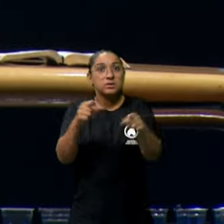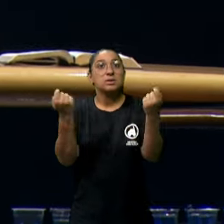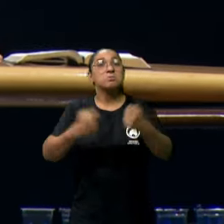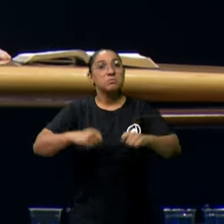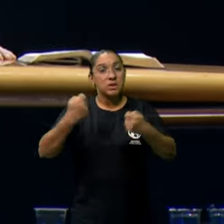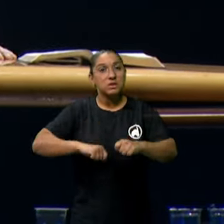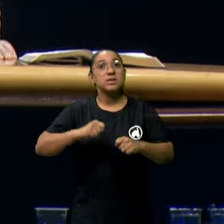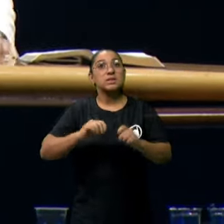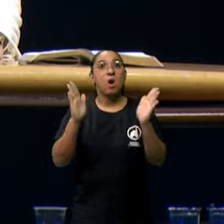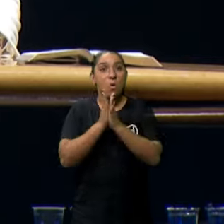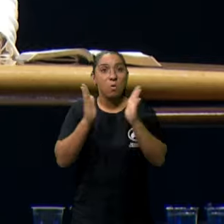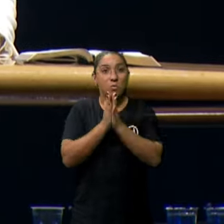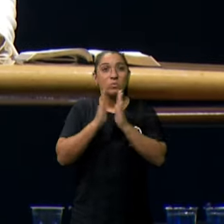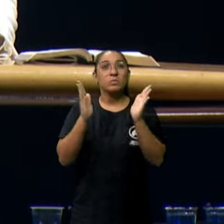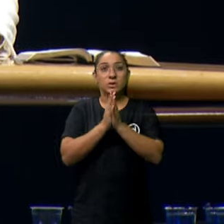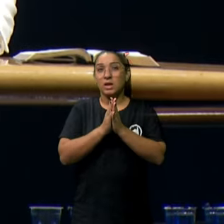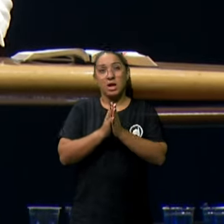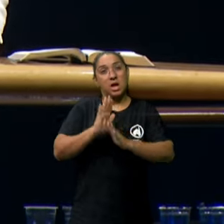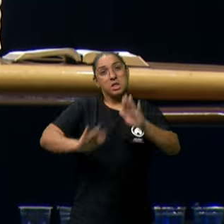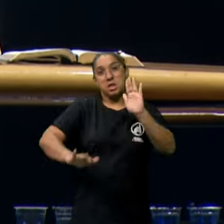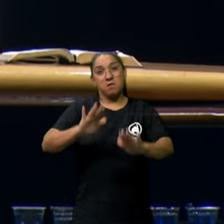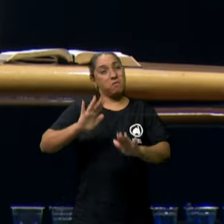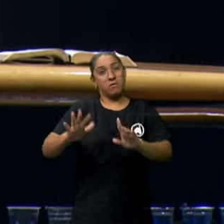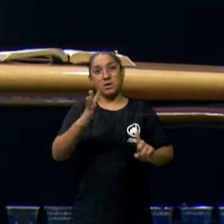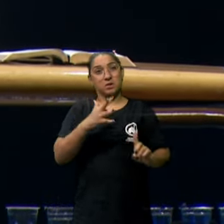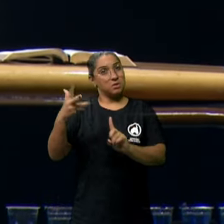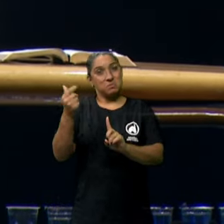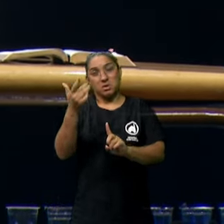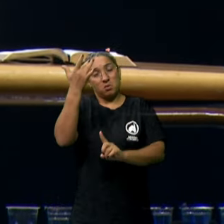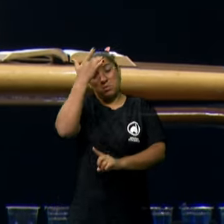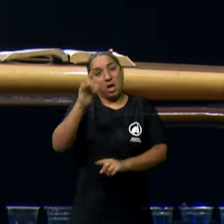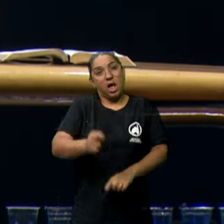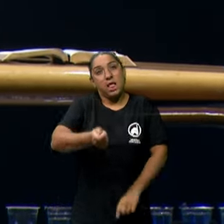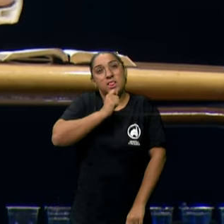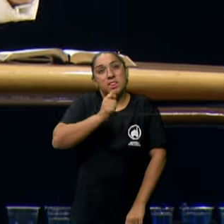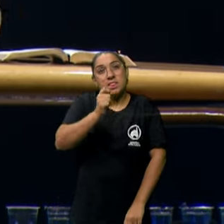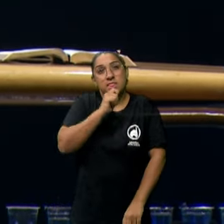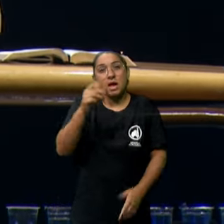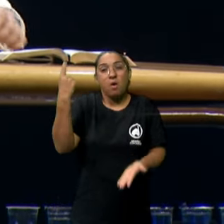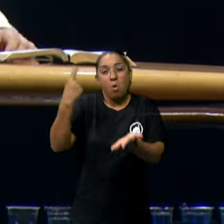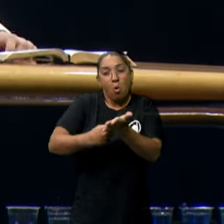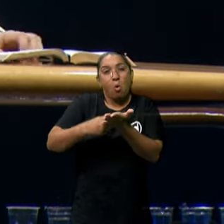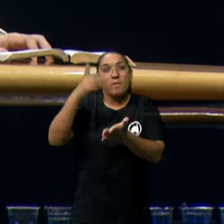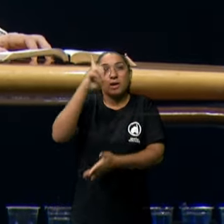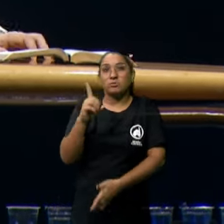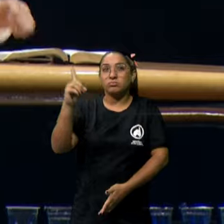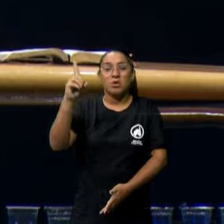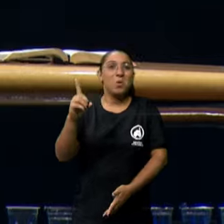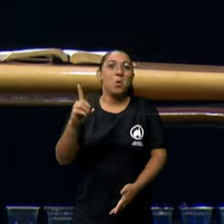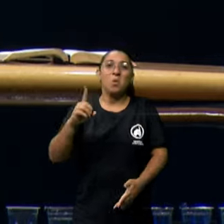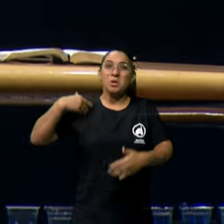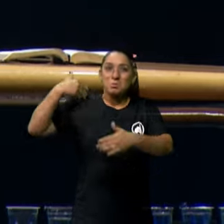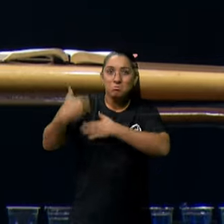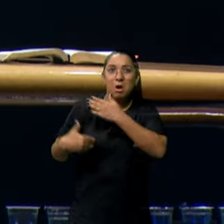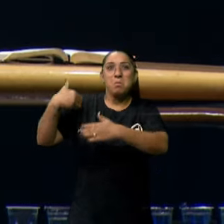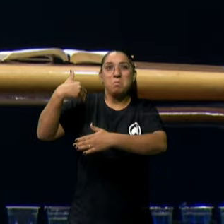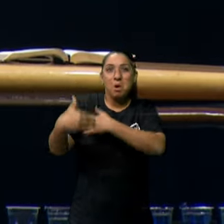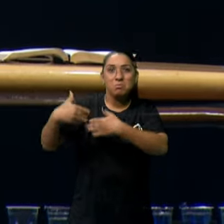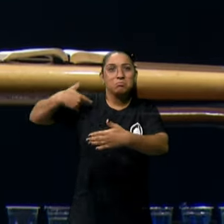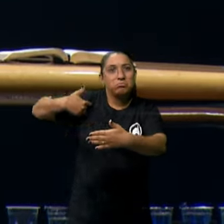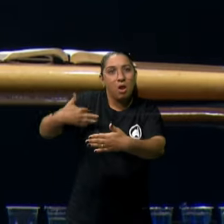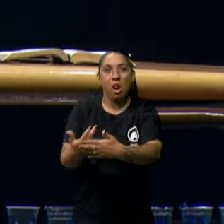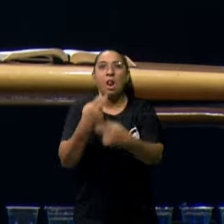dizer todavia não recebi o Espírito Santo é porque ela é hoje se você toda a ele como vou fazer isso é porque era hoje